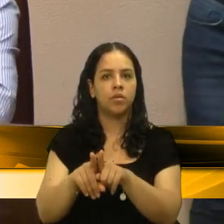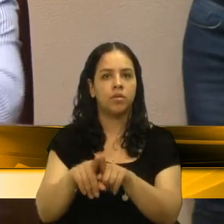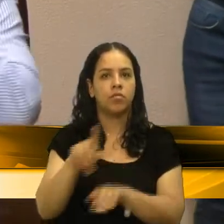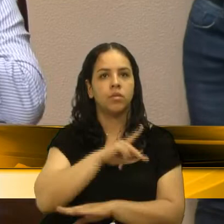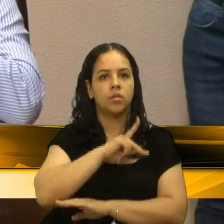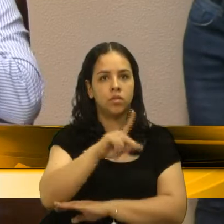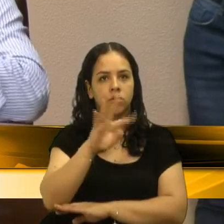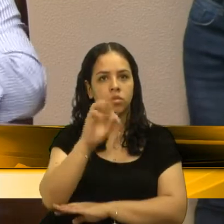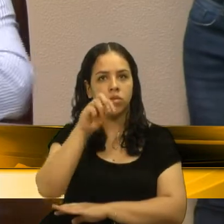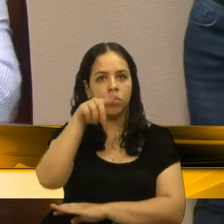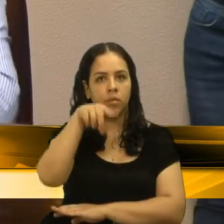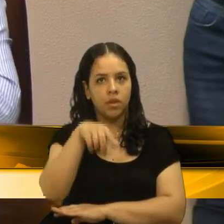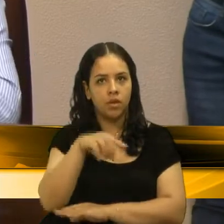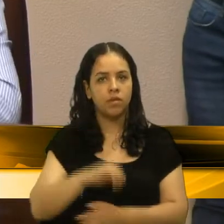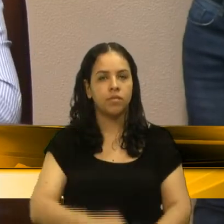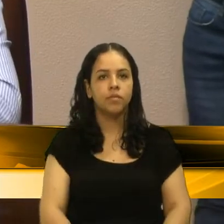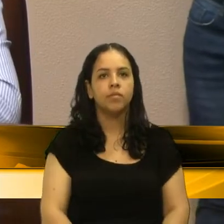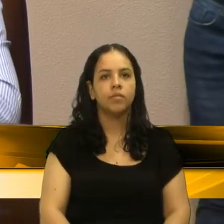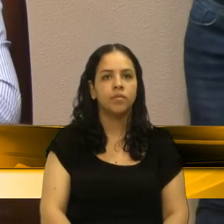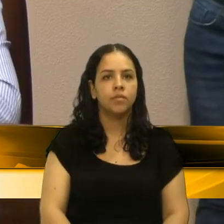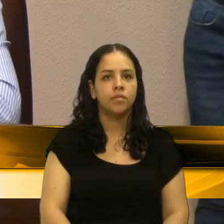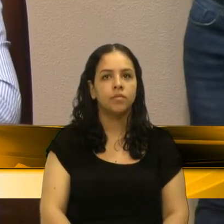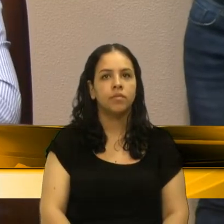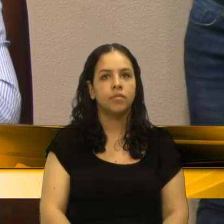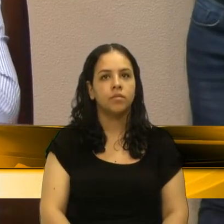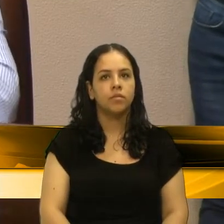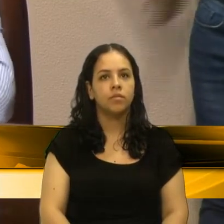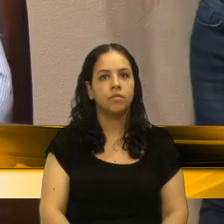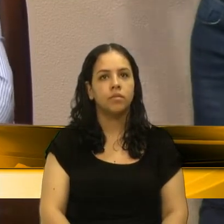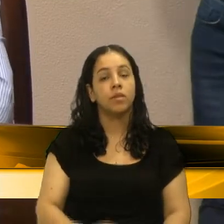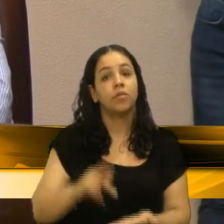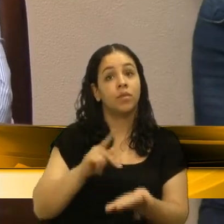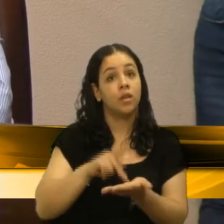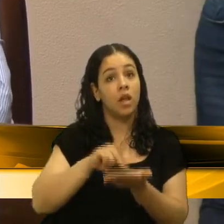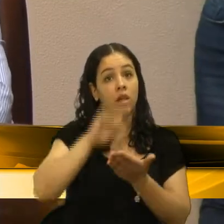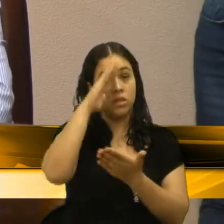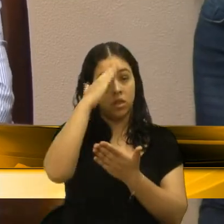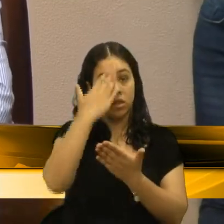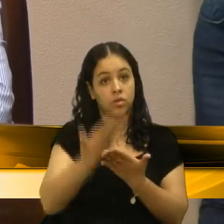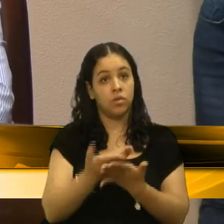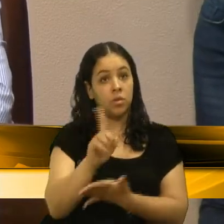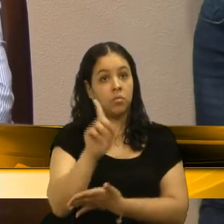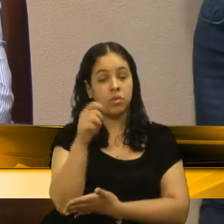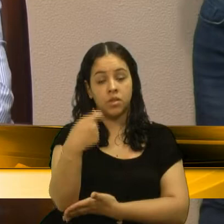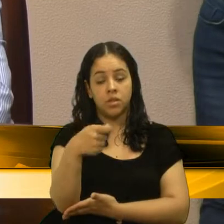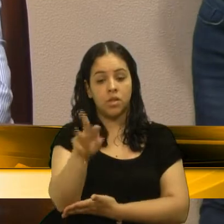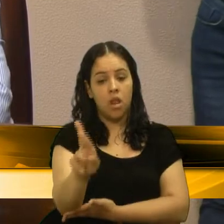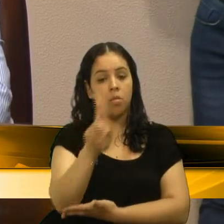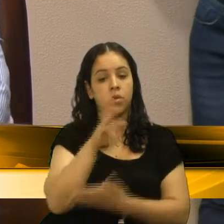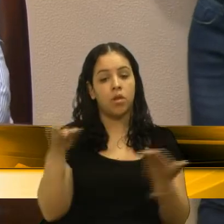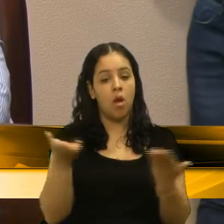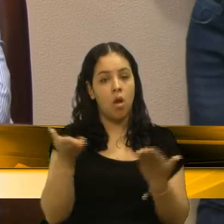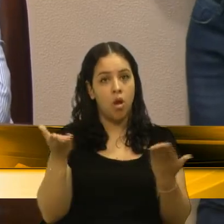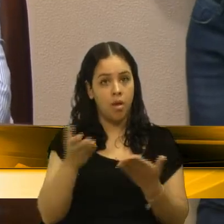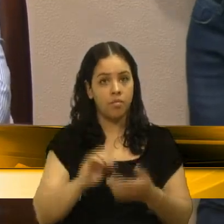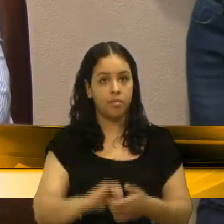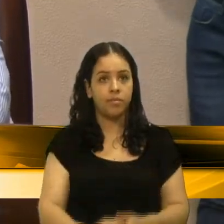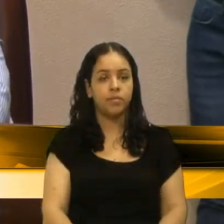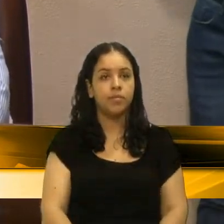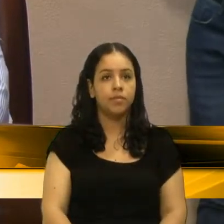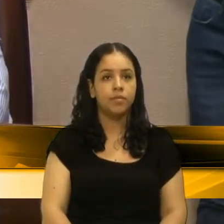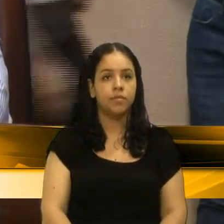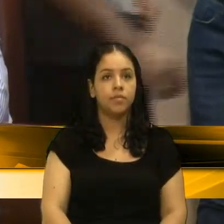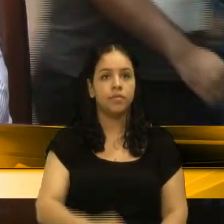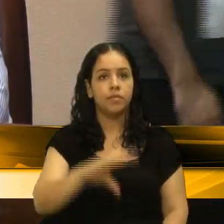Tomé, na verdade, acho que não se faz necessária essa resposta agora, no momento.